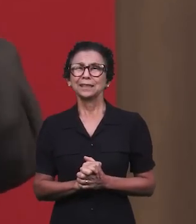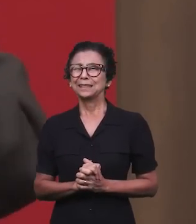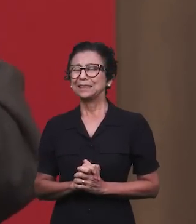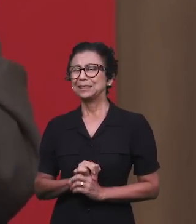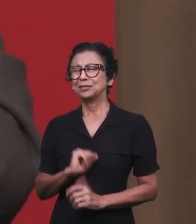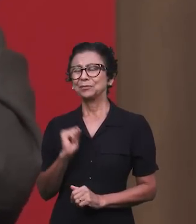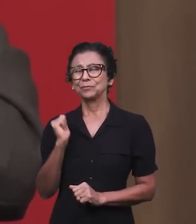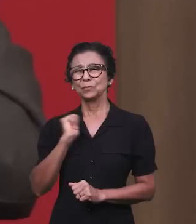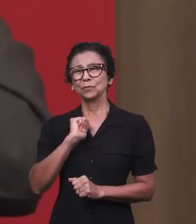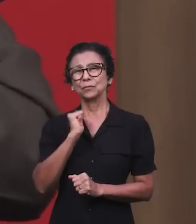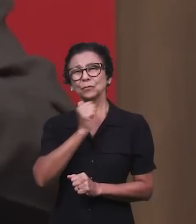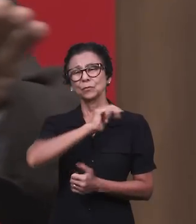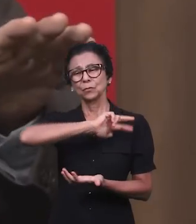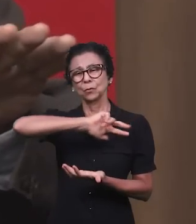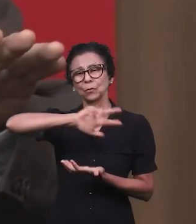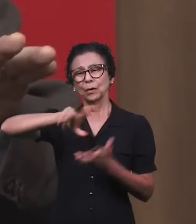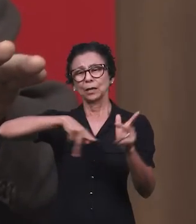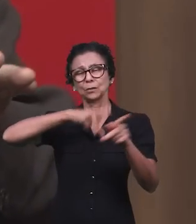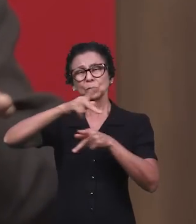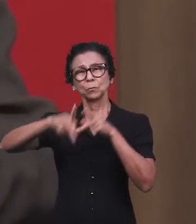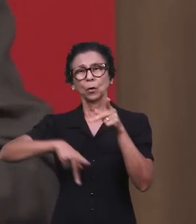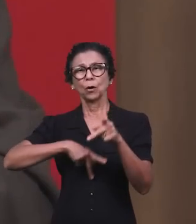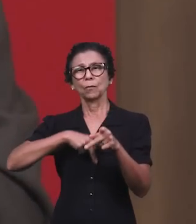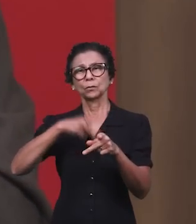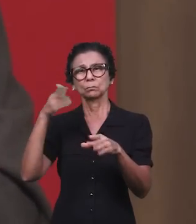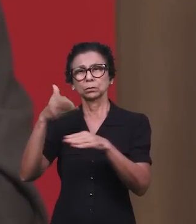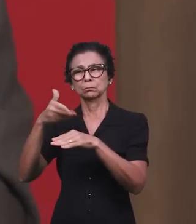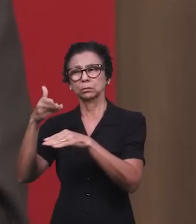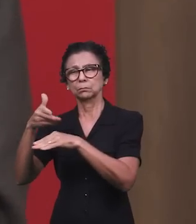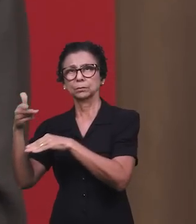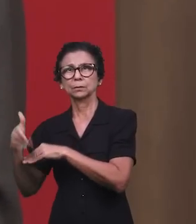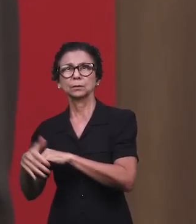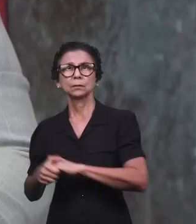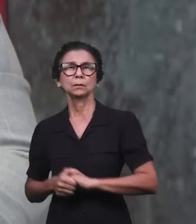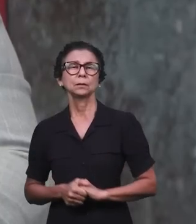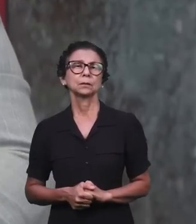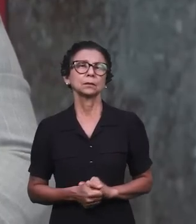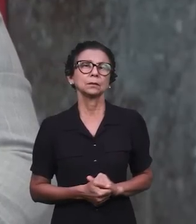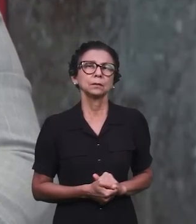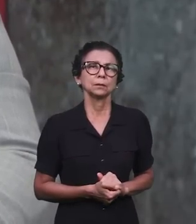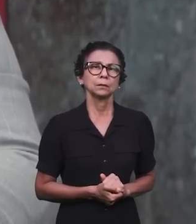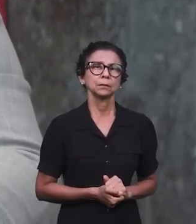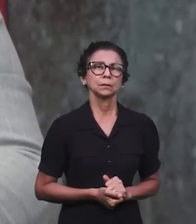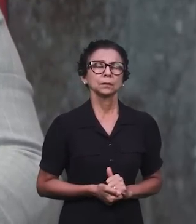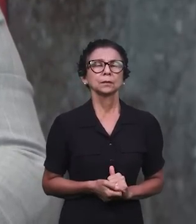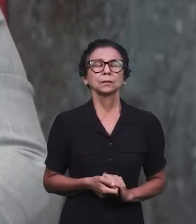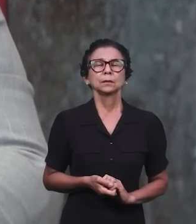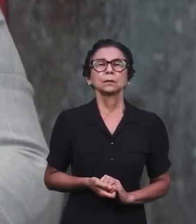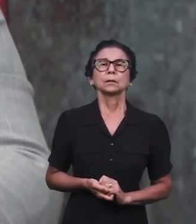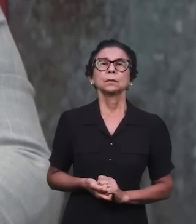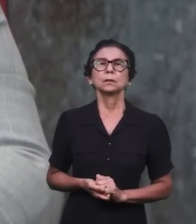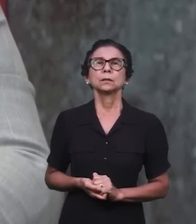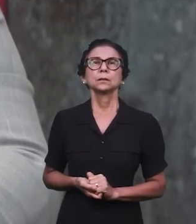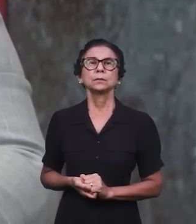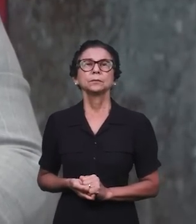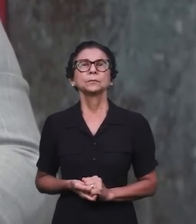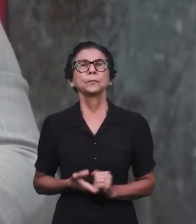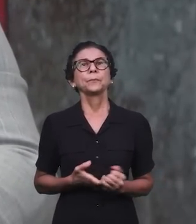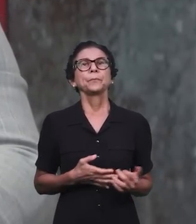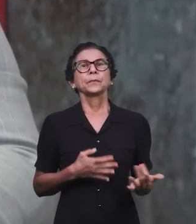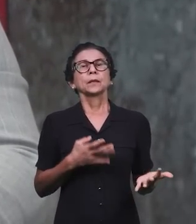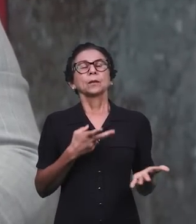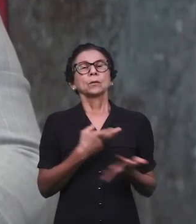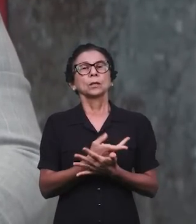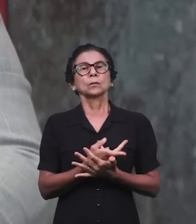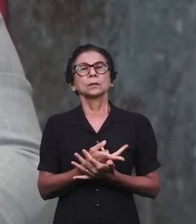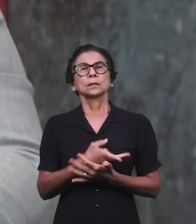vários povos e Israel espalhado pelo mundo. Amém. E aí o que vai acontecer? O Império Turco Otomano foi um império que durou muito